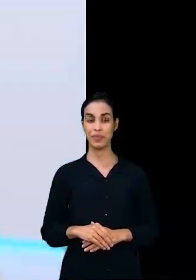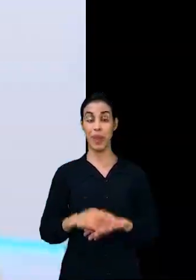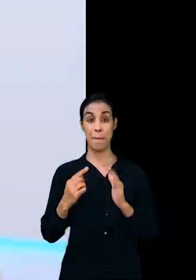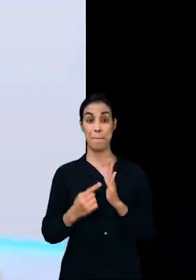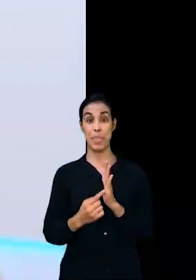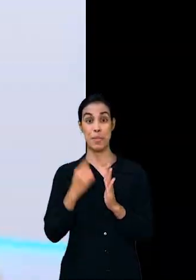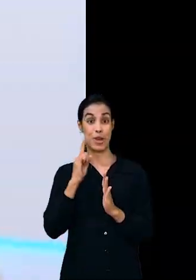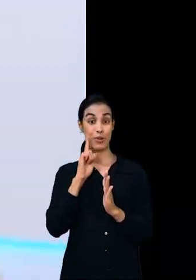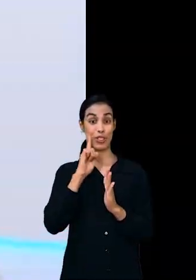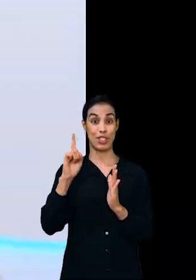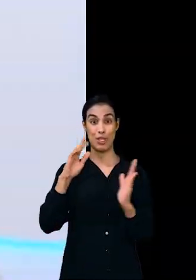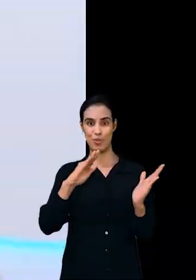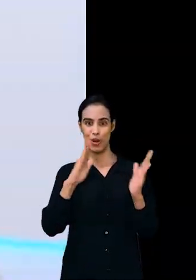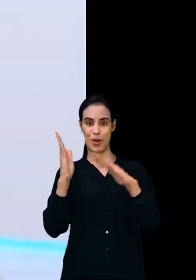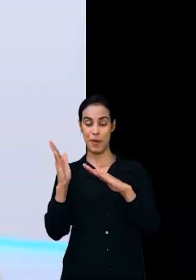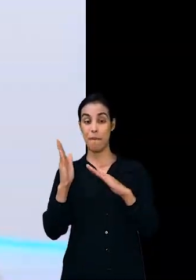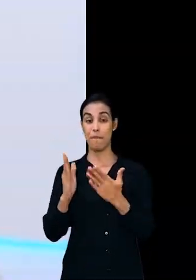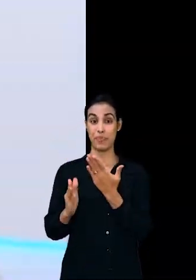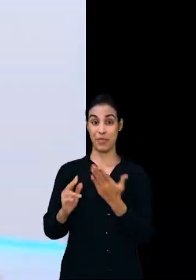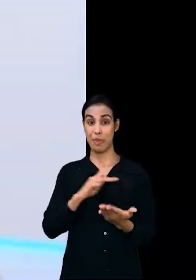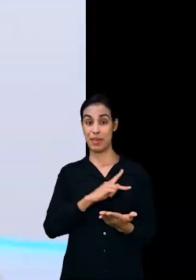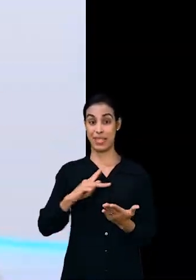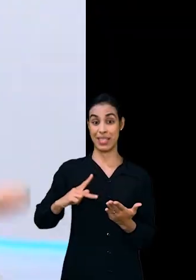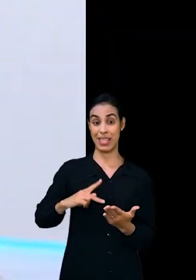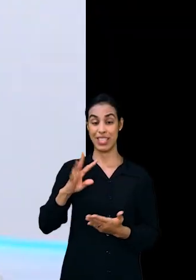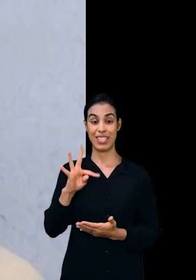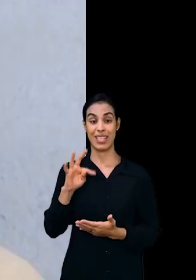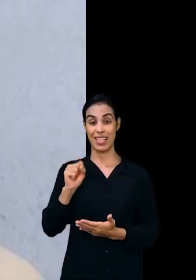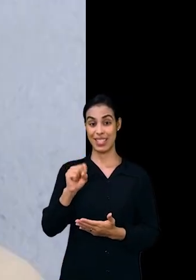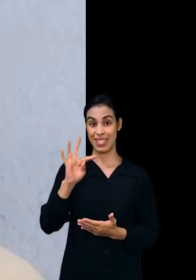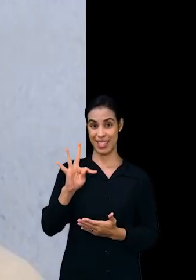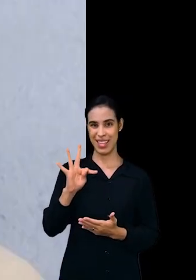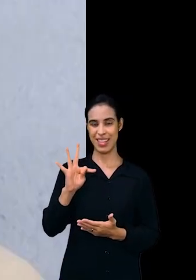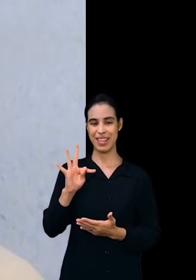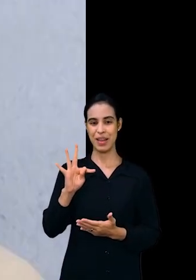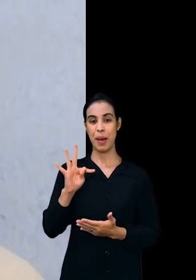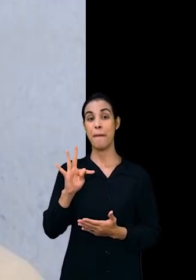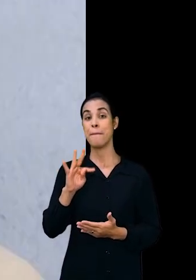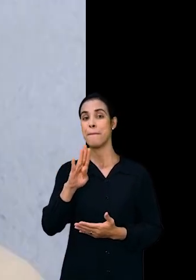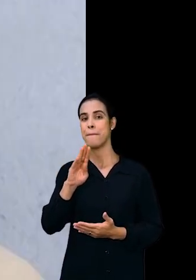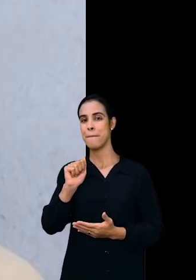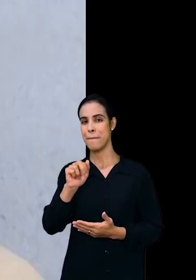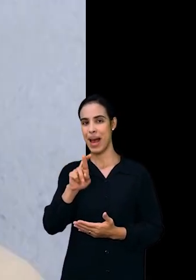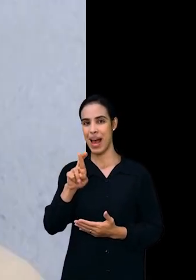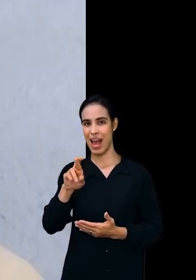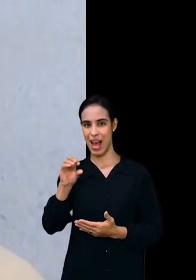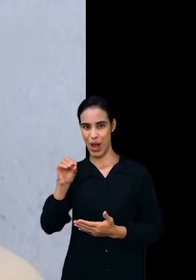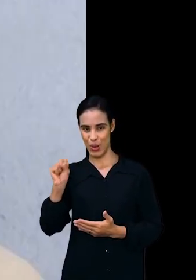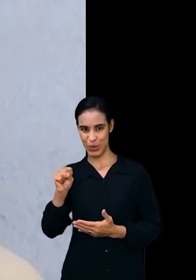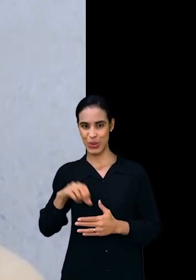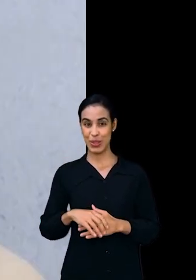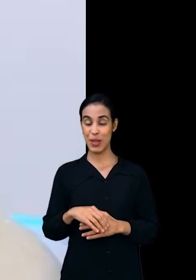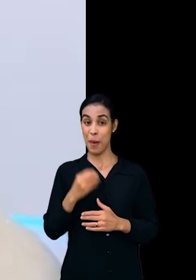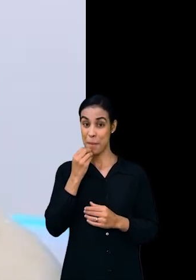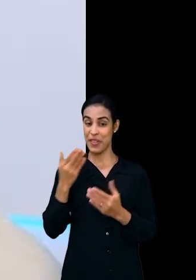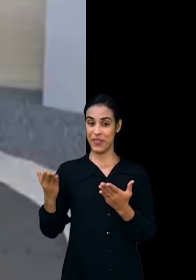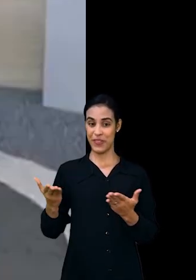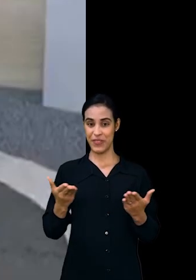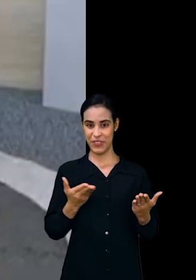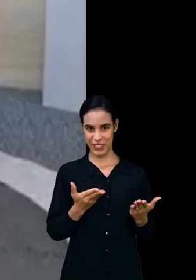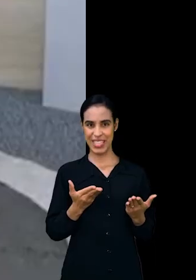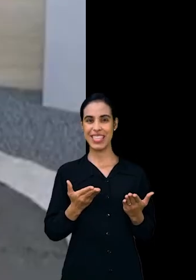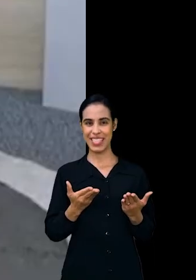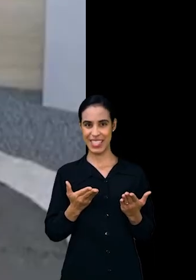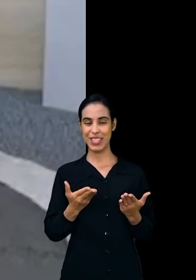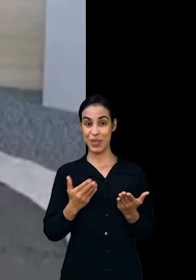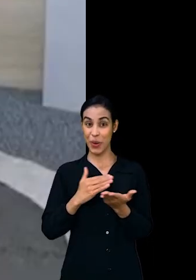A primeira edição do programa contou com a participação do então presidente do TST, o ministro Barros Levenhagen. Olá,